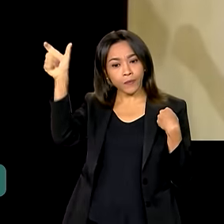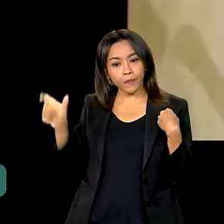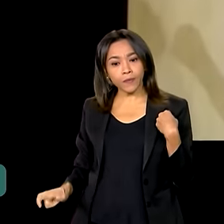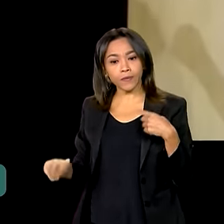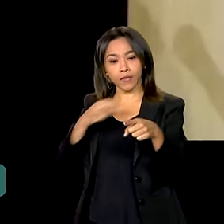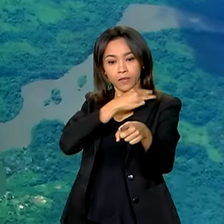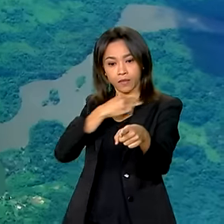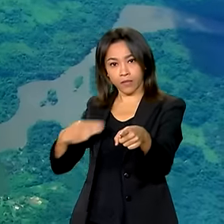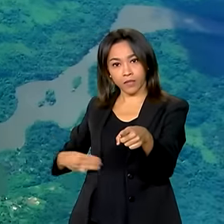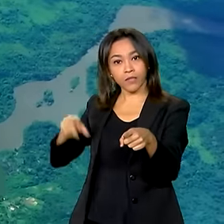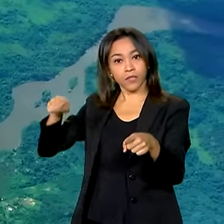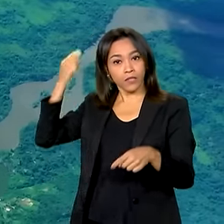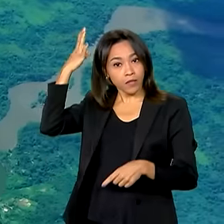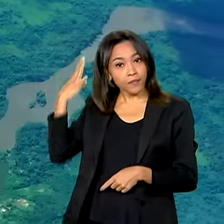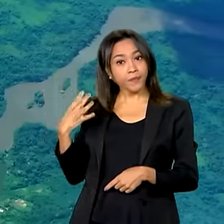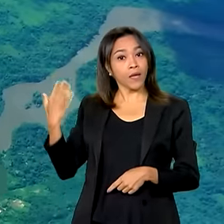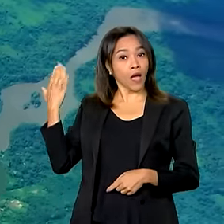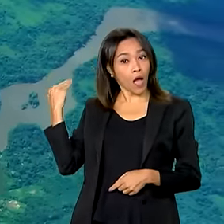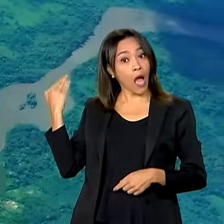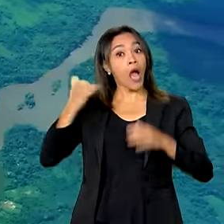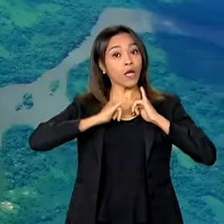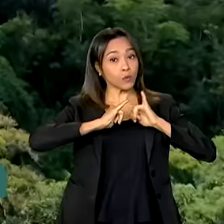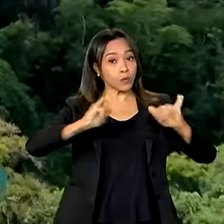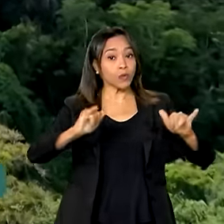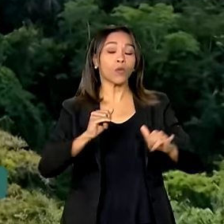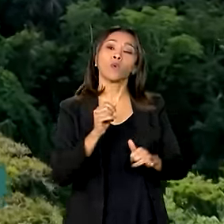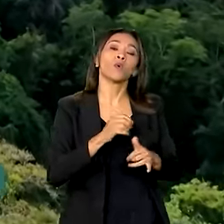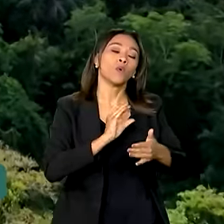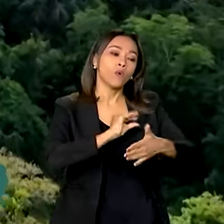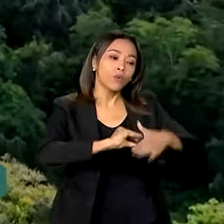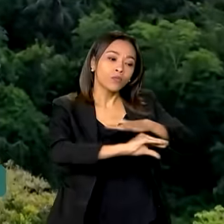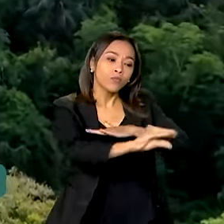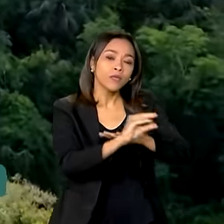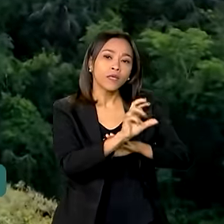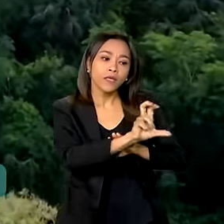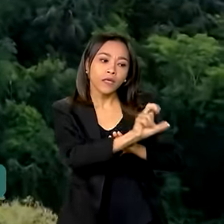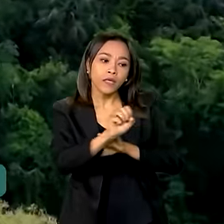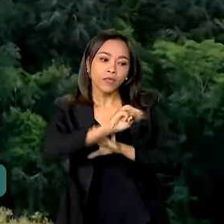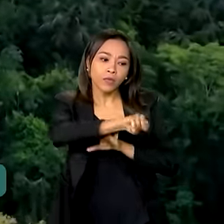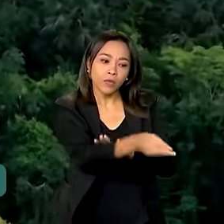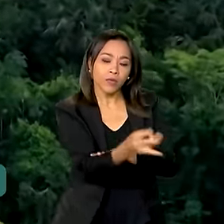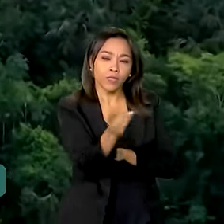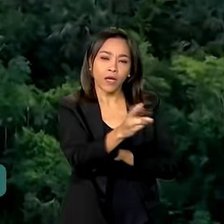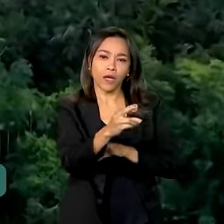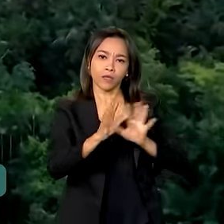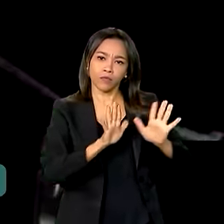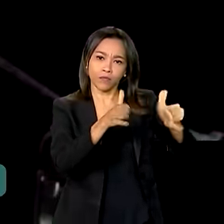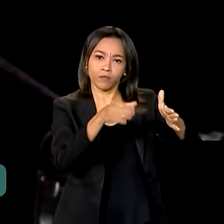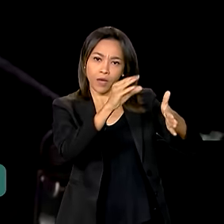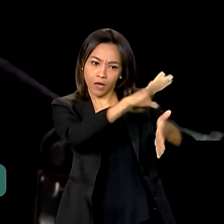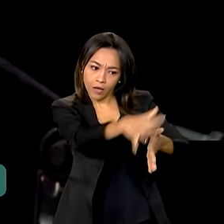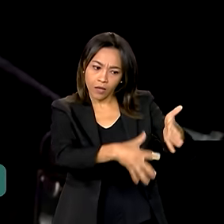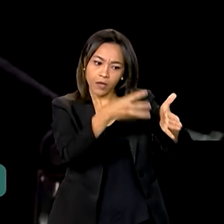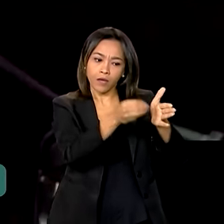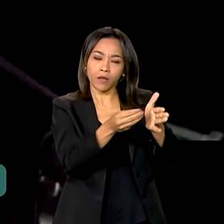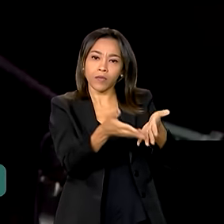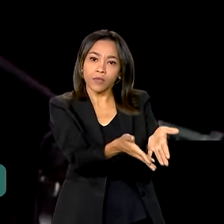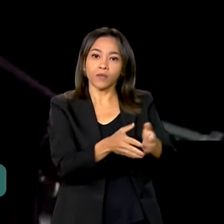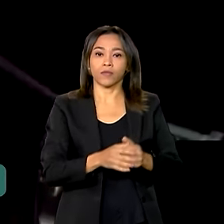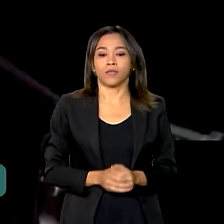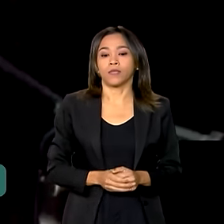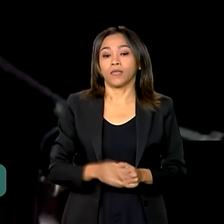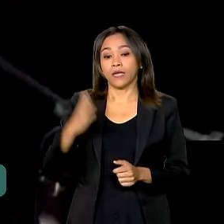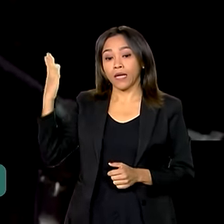e Inovação anunciou investimentos de quase 500 milhões de reais para a Amazônia. Do Fundo Nacional de